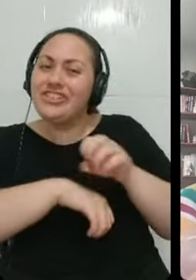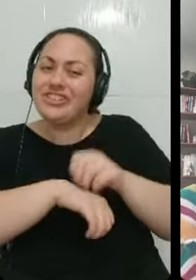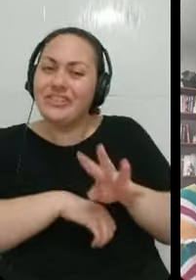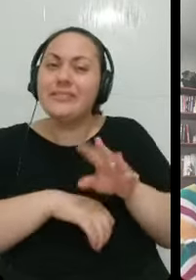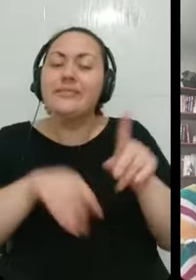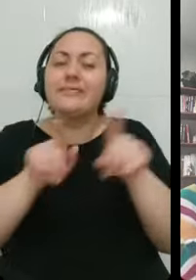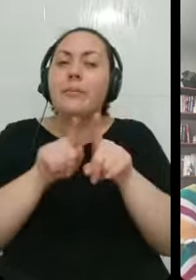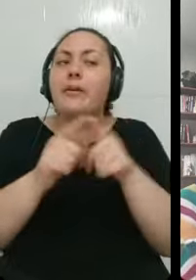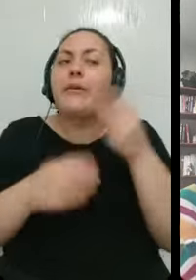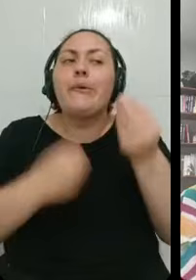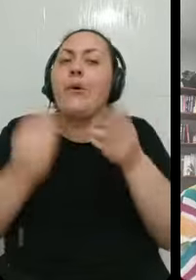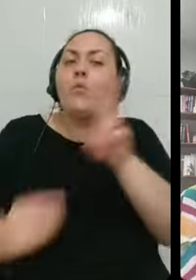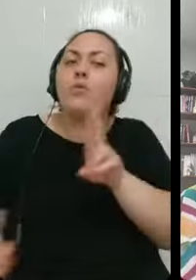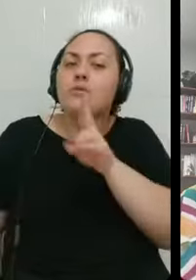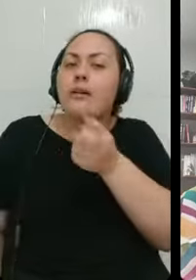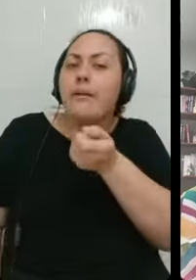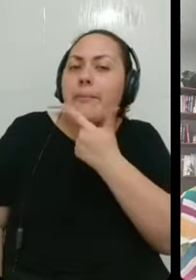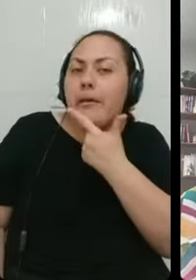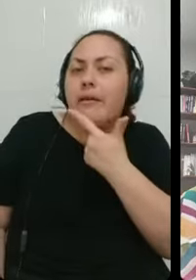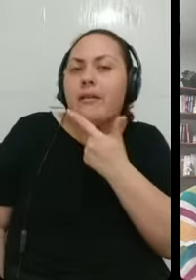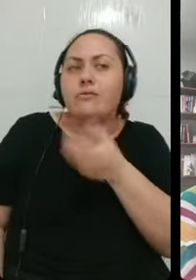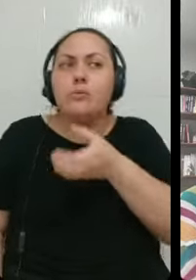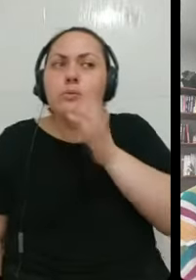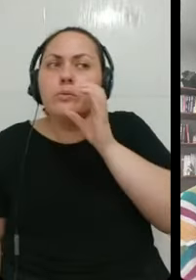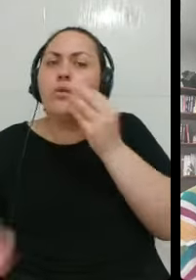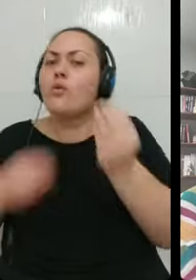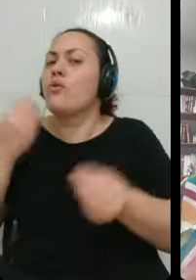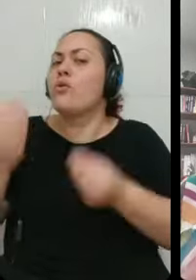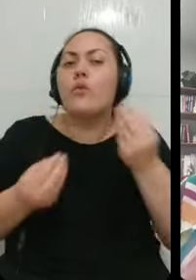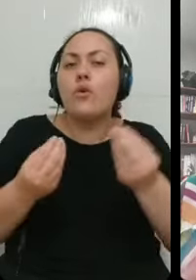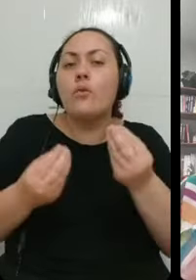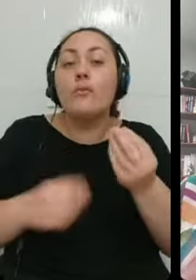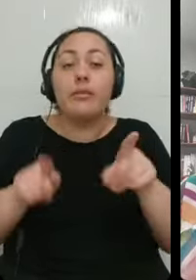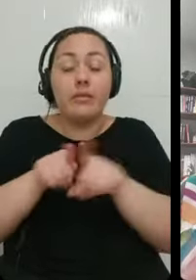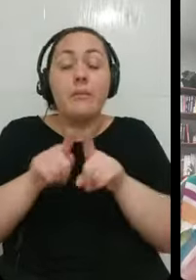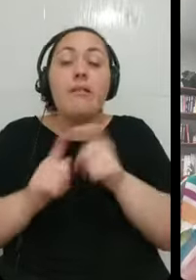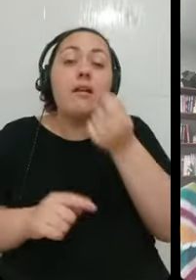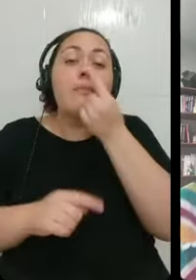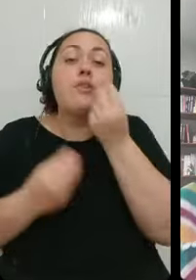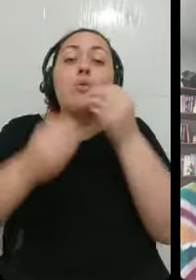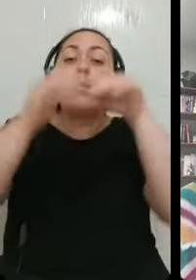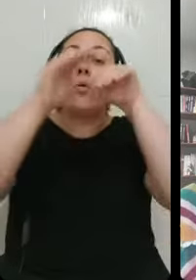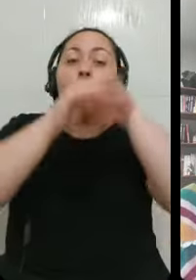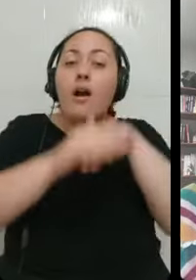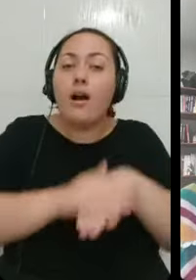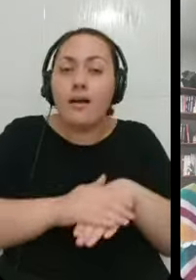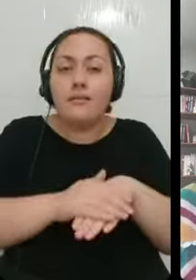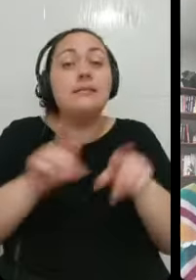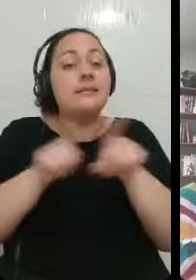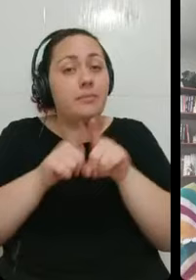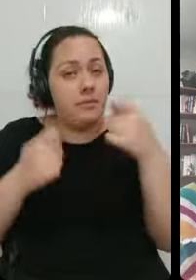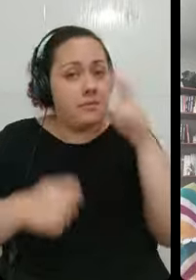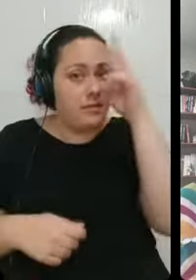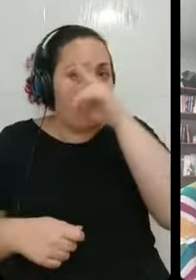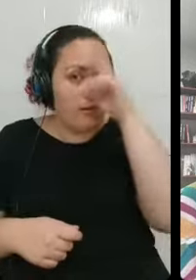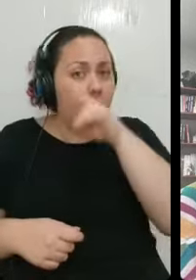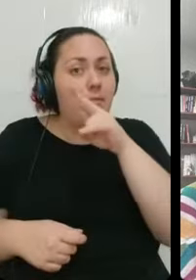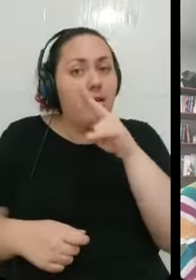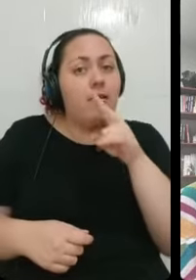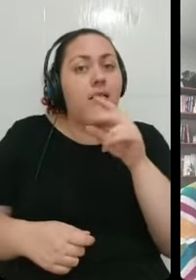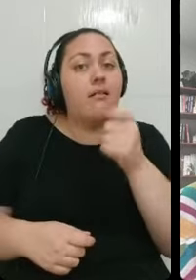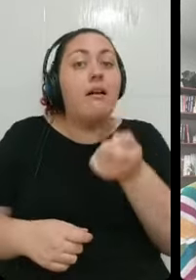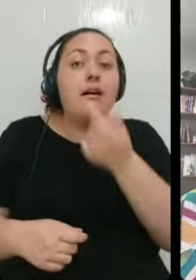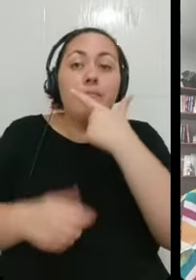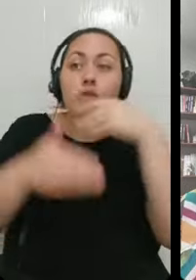de que forma tomar o medicamento, de que forma armazenar, né, de que forma armazenar para se lembrar de tomar o medicamento, né, para a gente chegar e